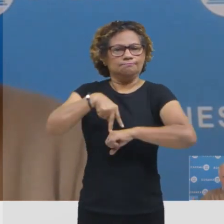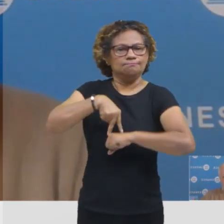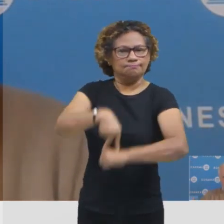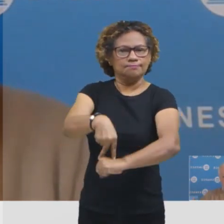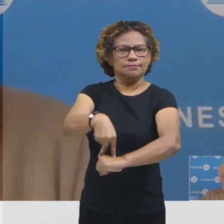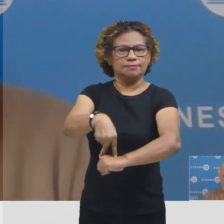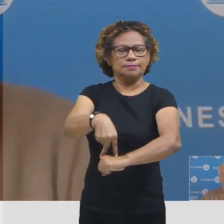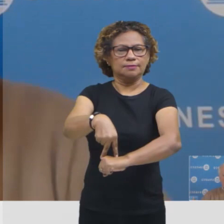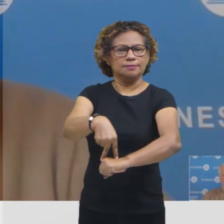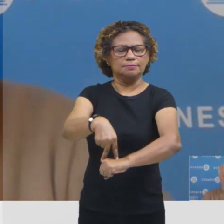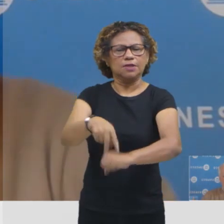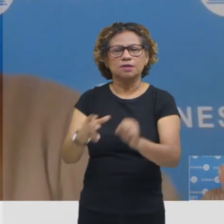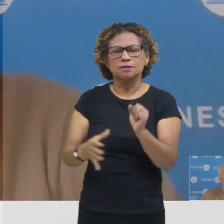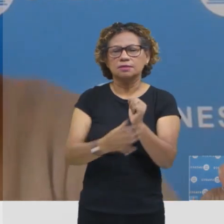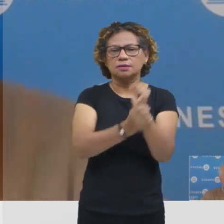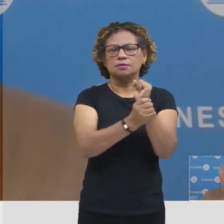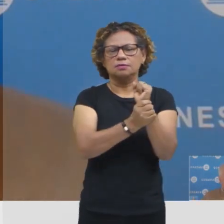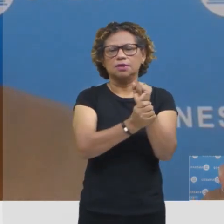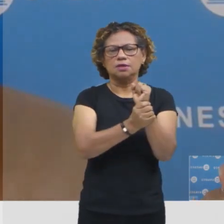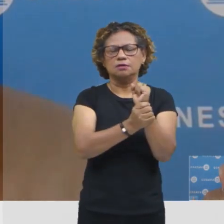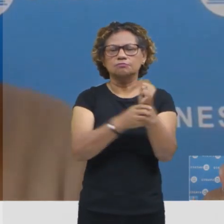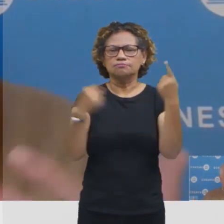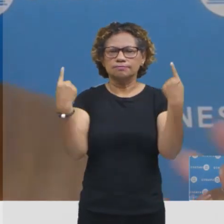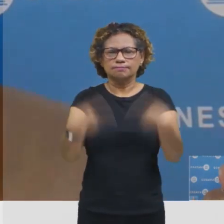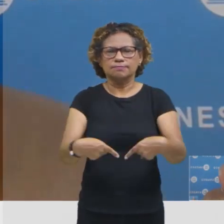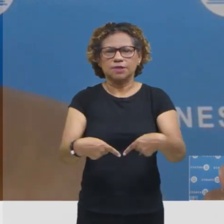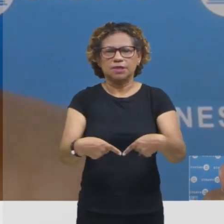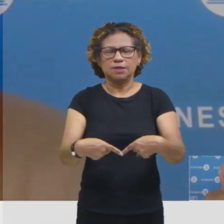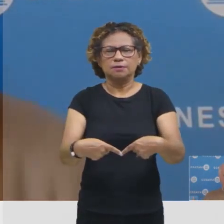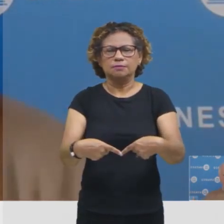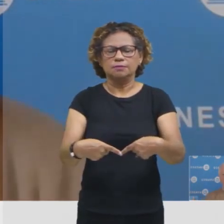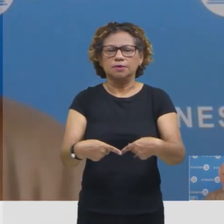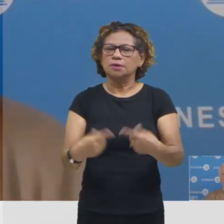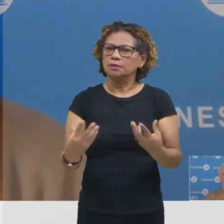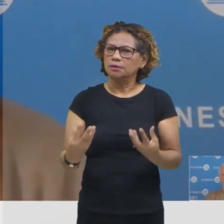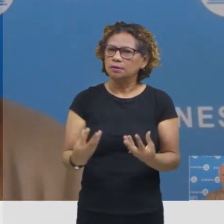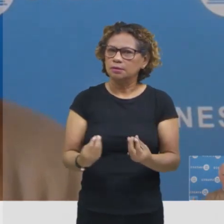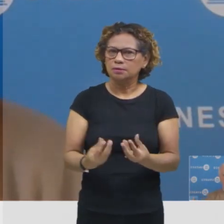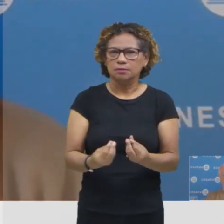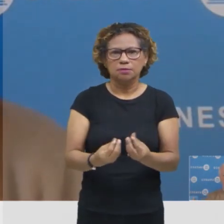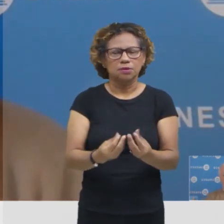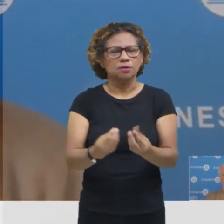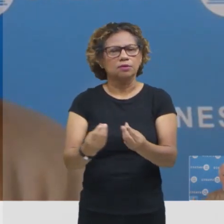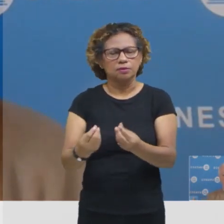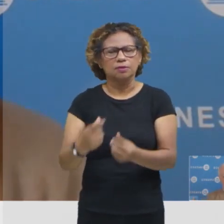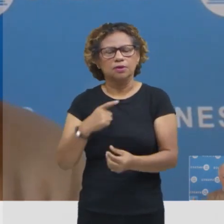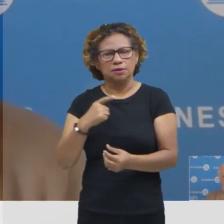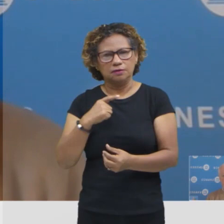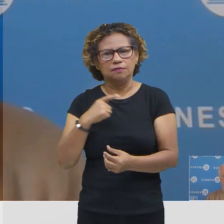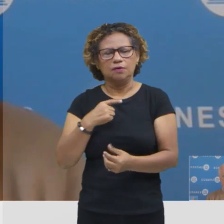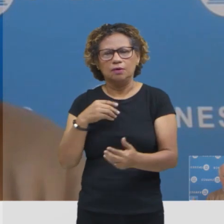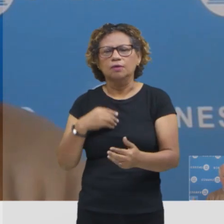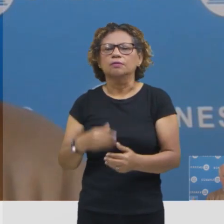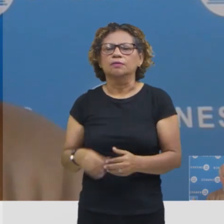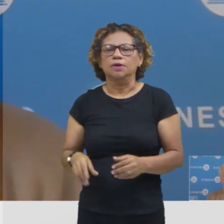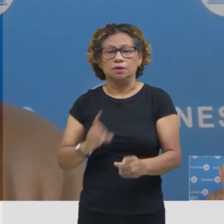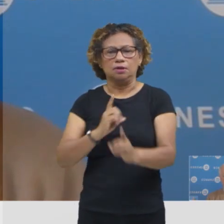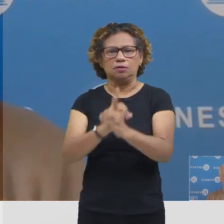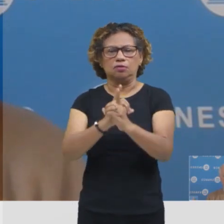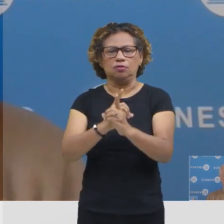maior segurança os desafios imensos que todos temos pela frente nos próximos